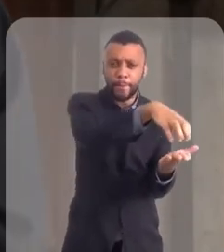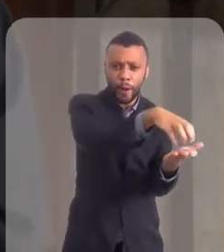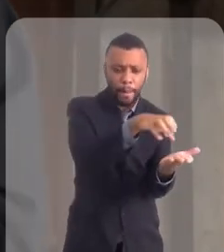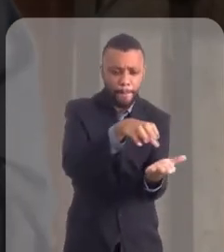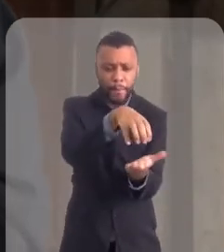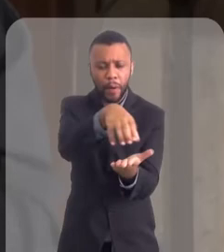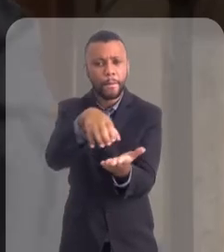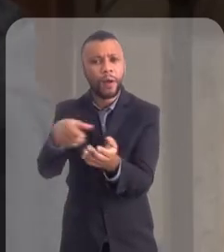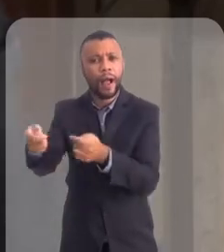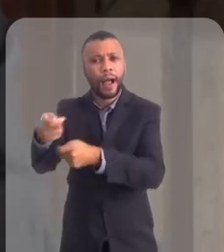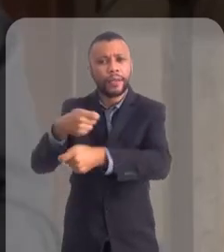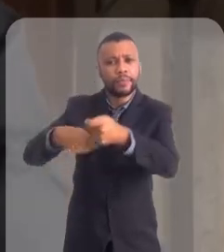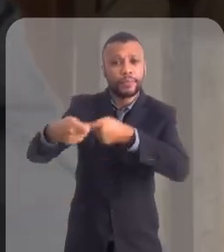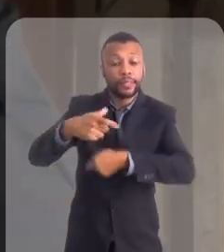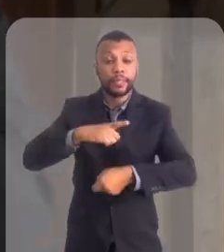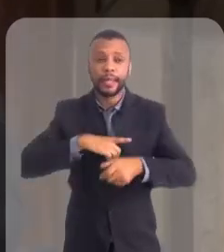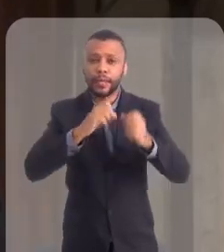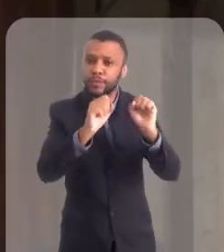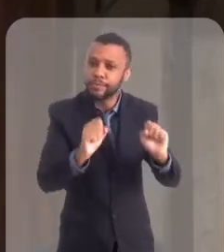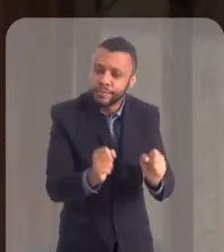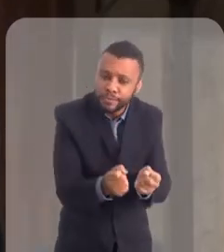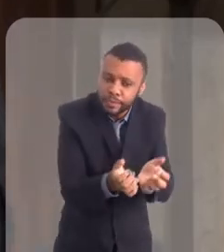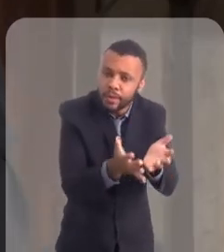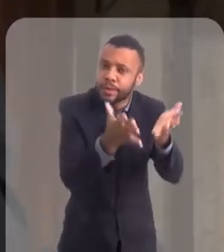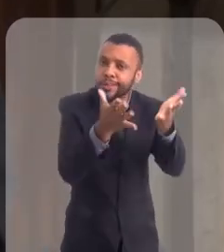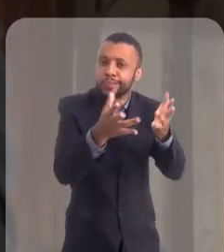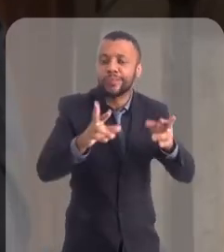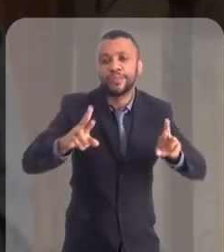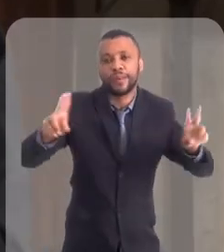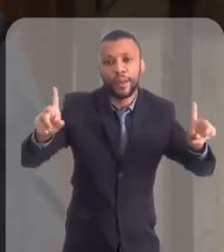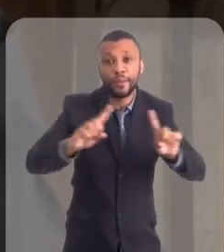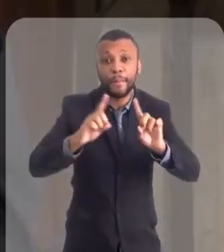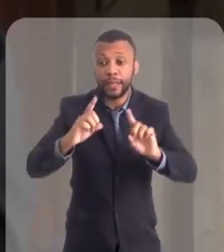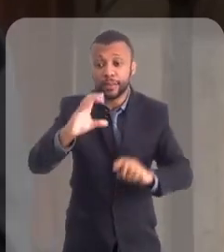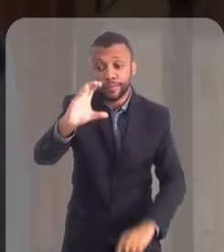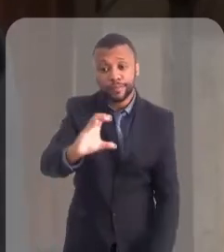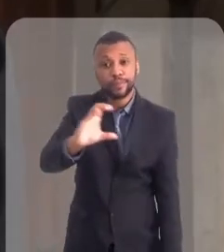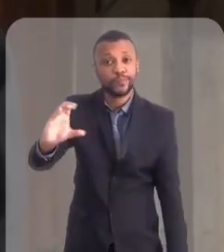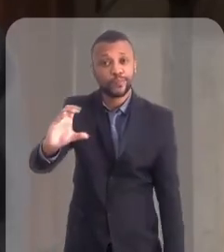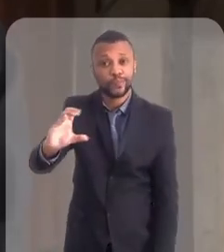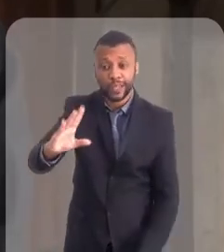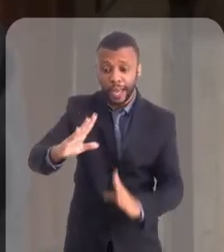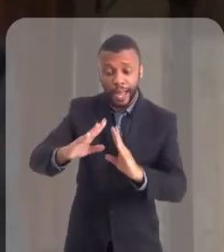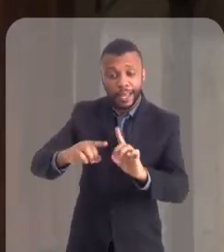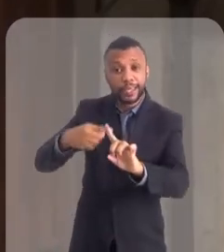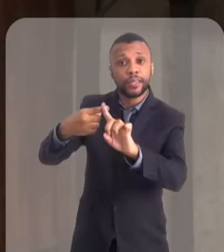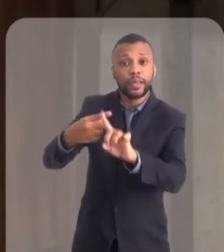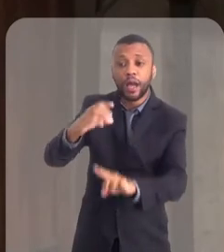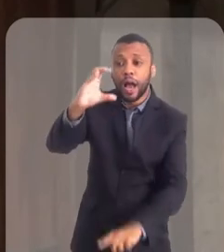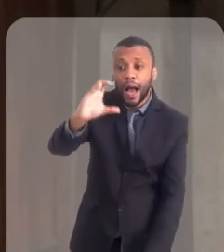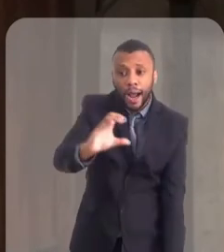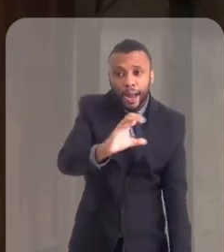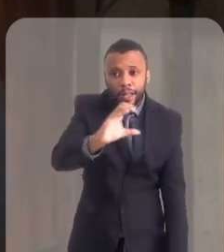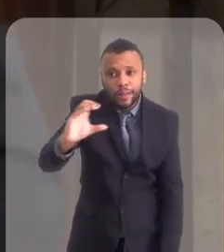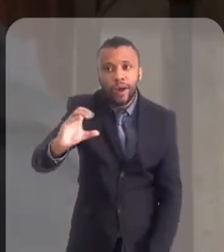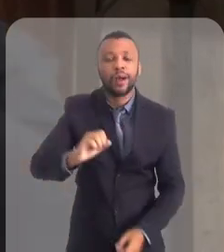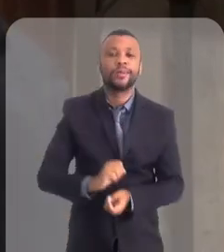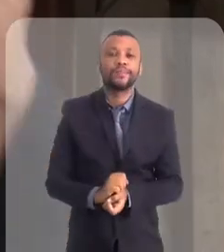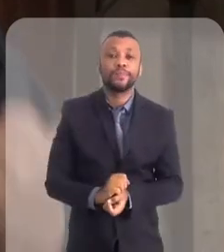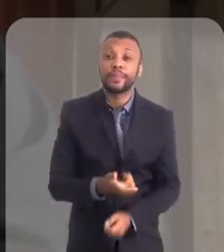Igreja, com a sua espiritualidade, com o seu rito diferente, porém somos todos católicos. Por isso o nome da Igreja antes vem